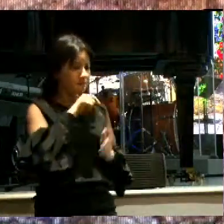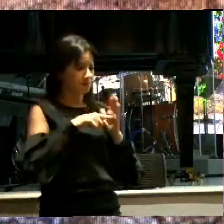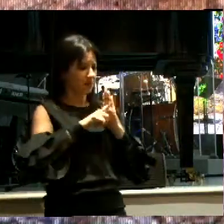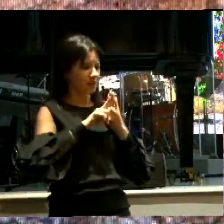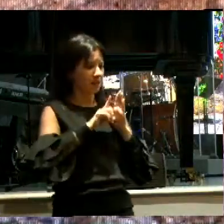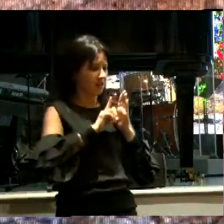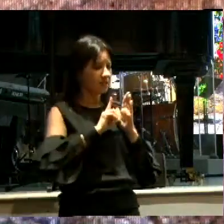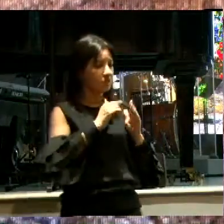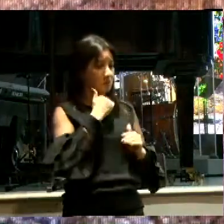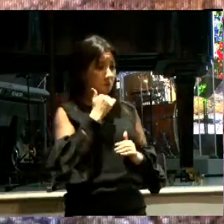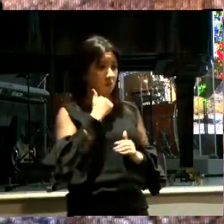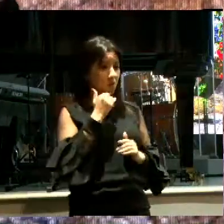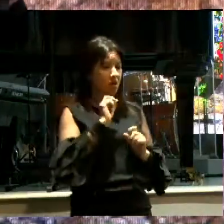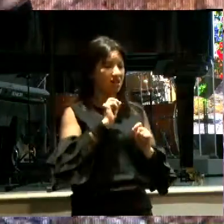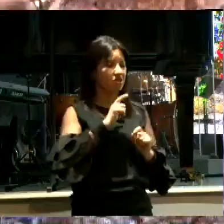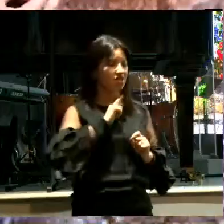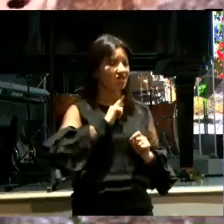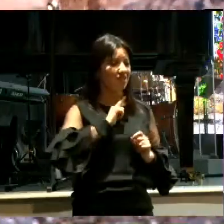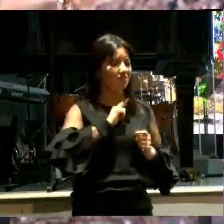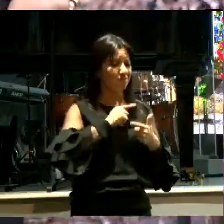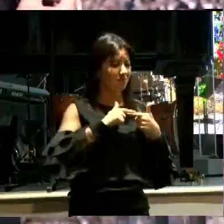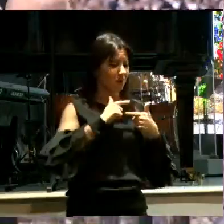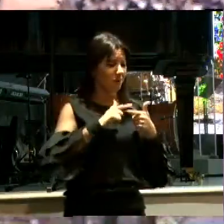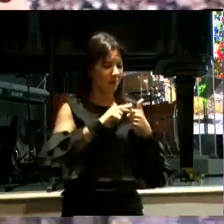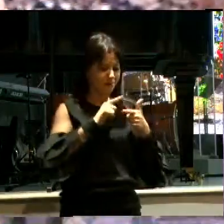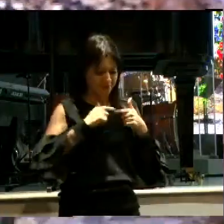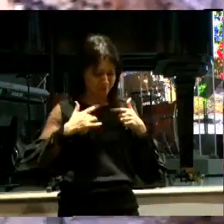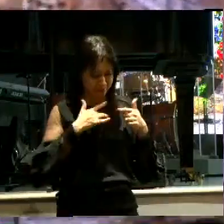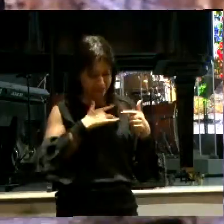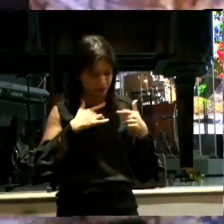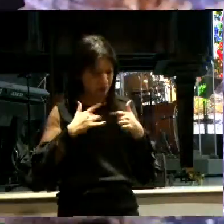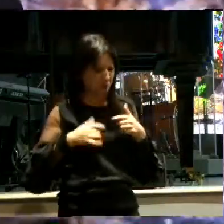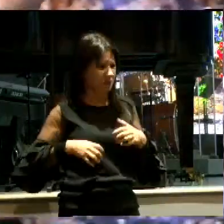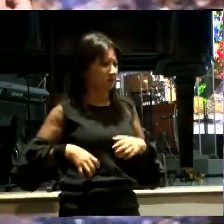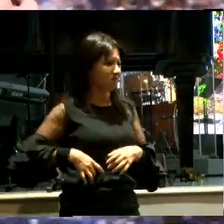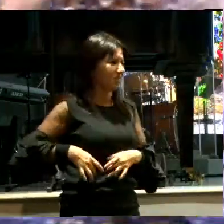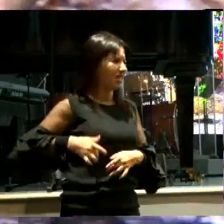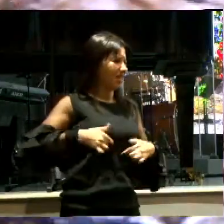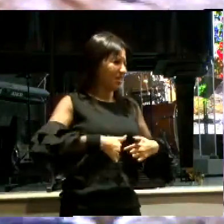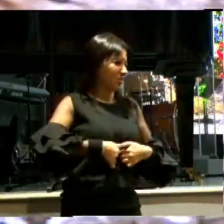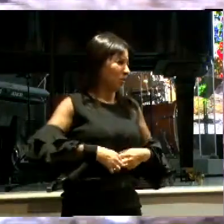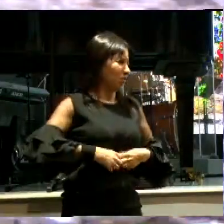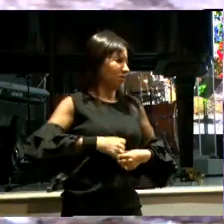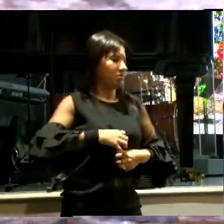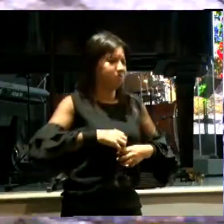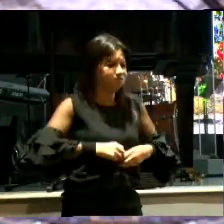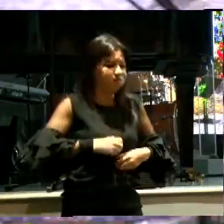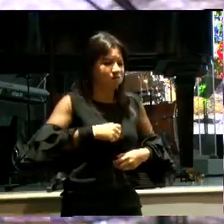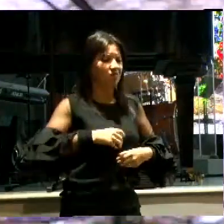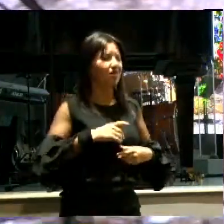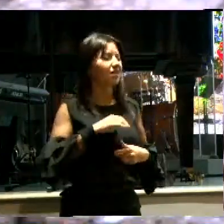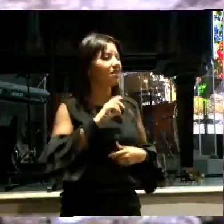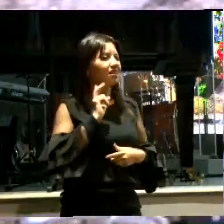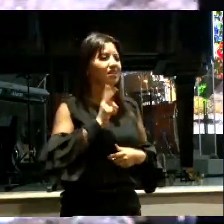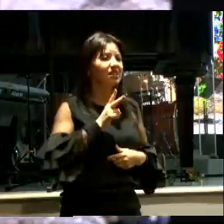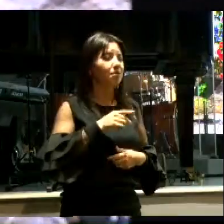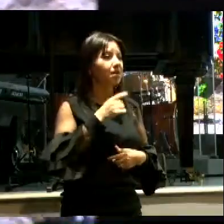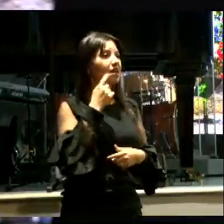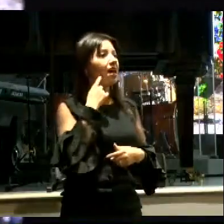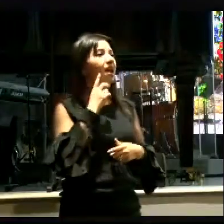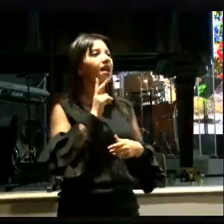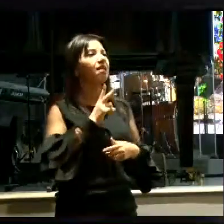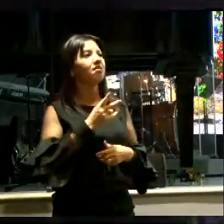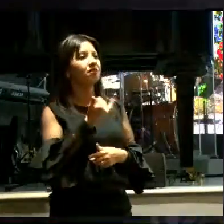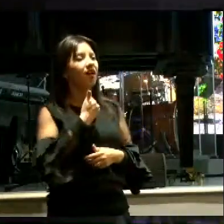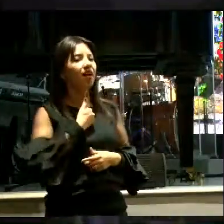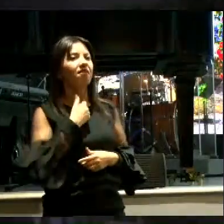E quando ela levantava que ela estava bem, ela falava assim: o dia que Deus me curar, eu vou sair e eu vou pregar o